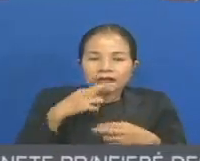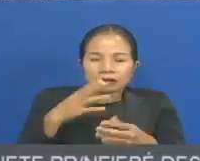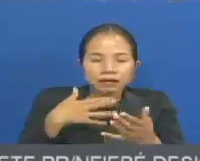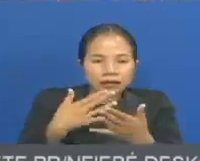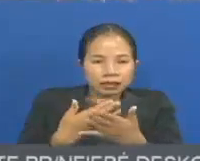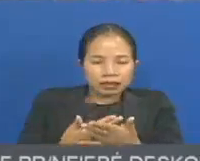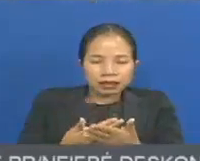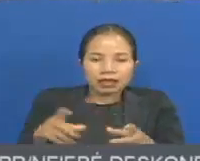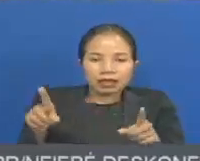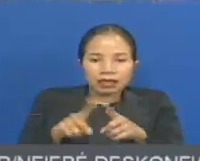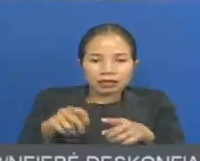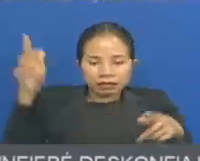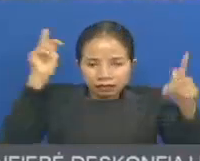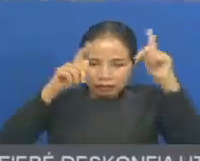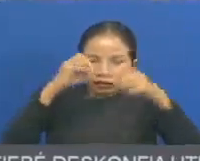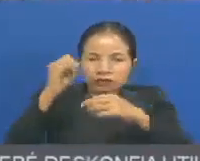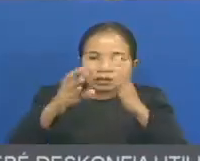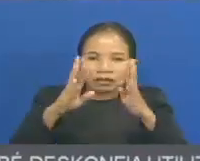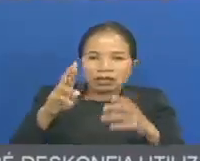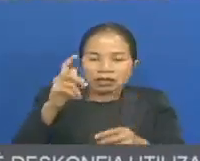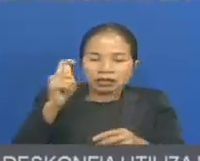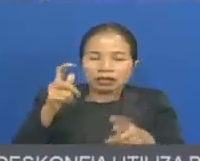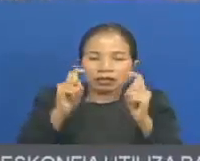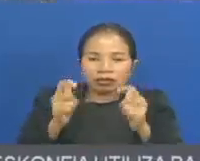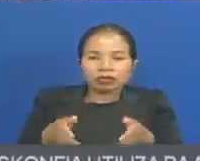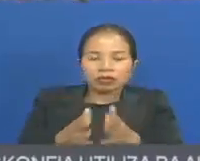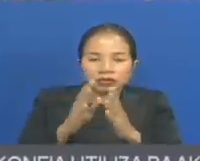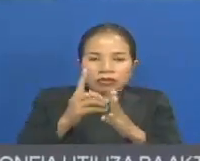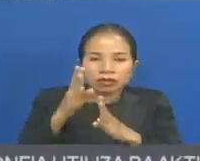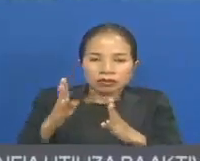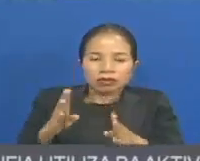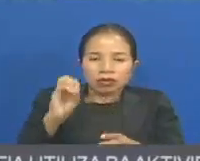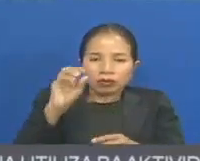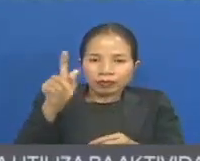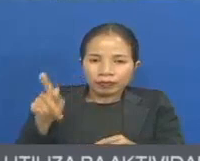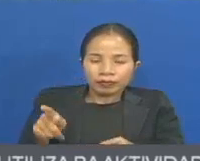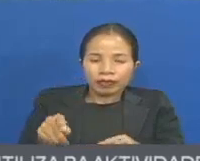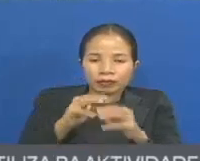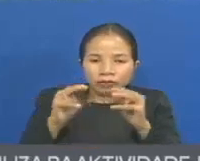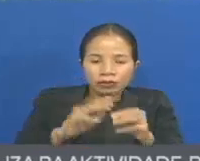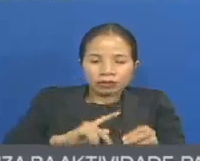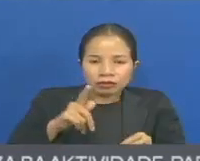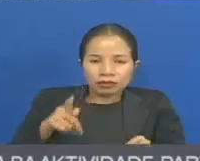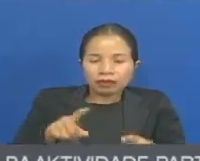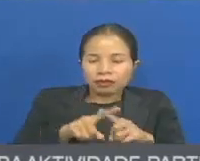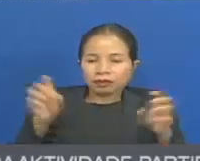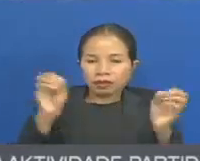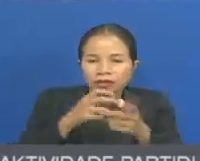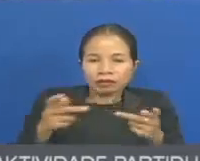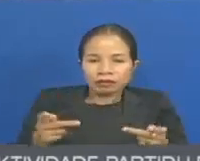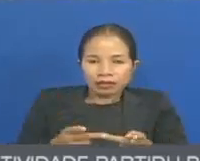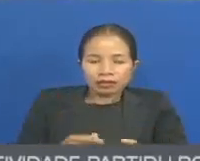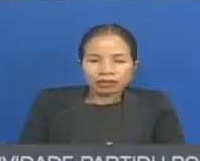positivo. Relaciona ho questão ne, jornalista Artitel tenta confirma ho diretor obras públicas, município Lautem, mai bela iha